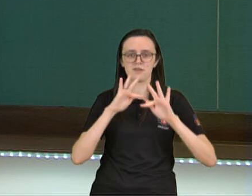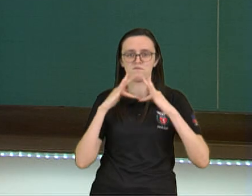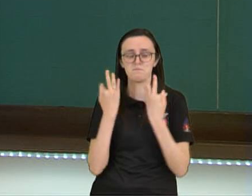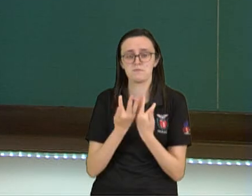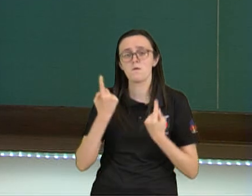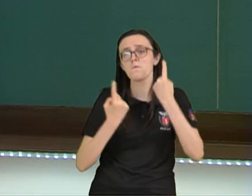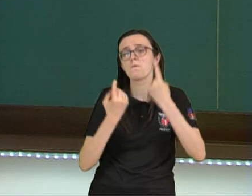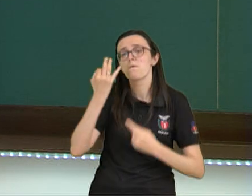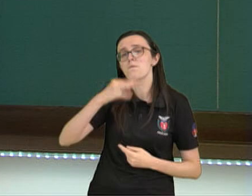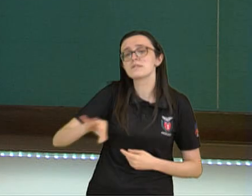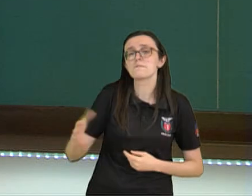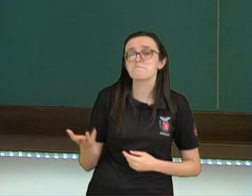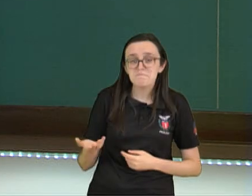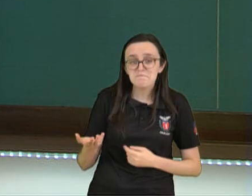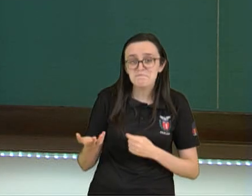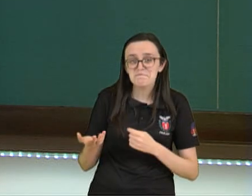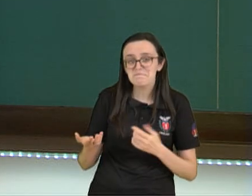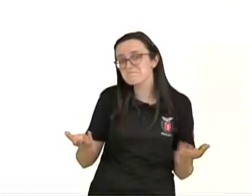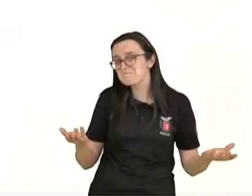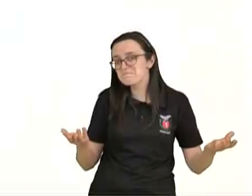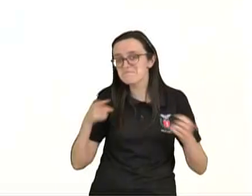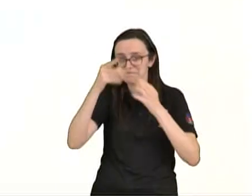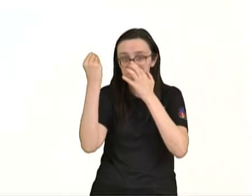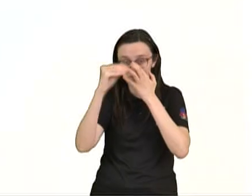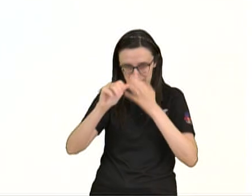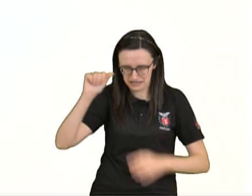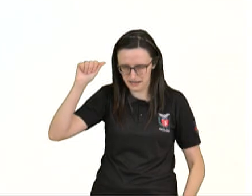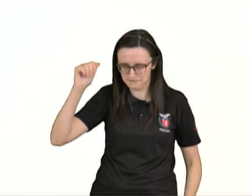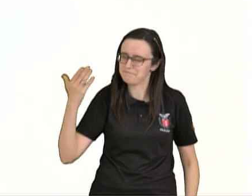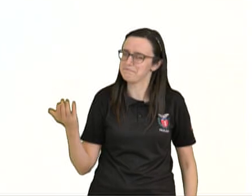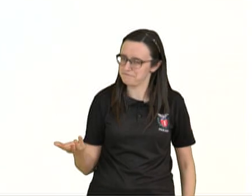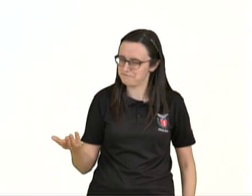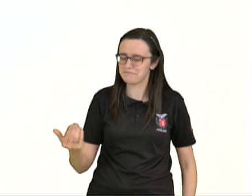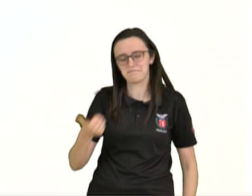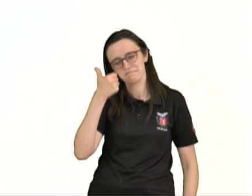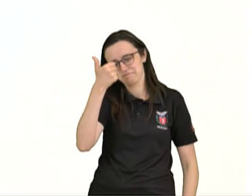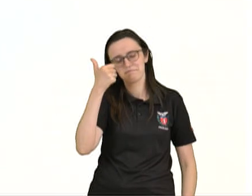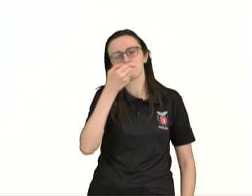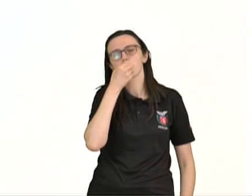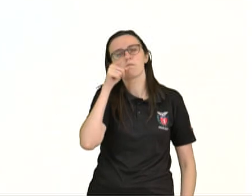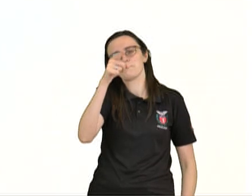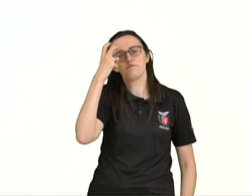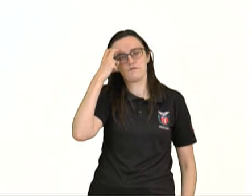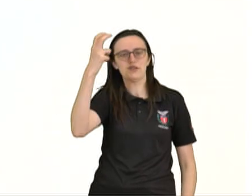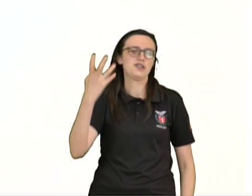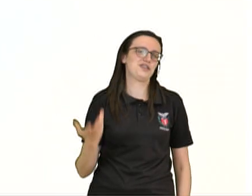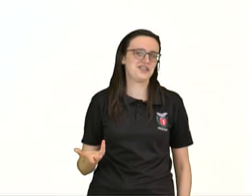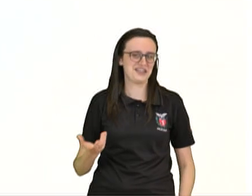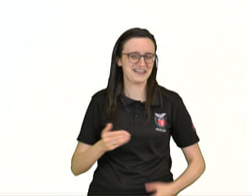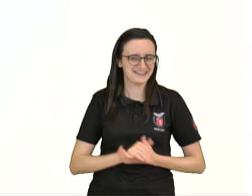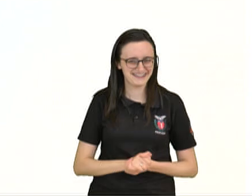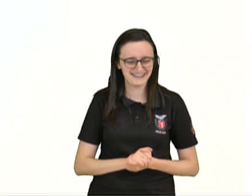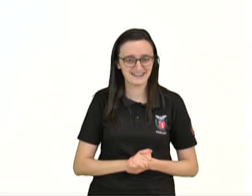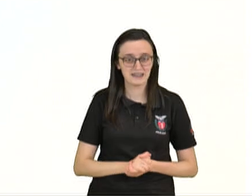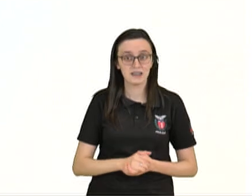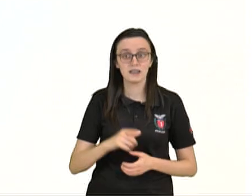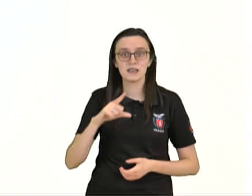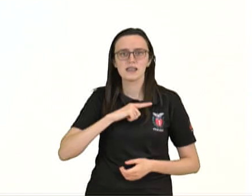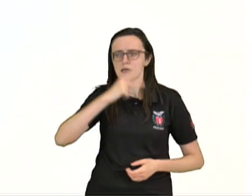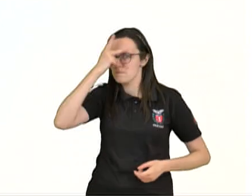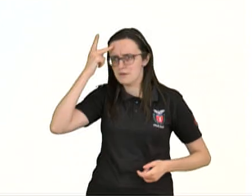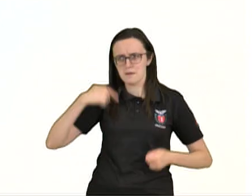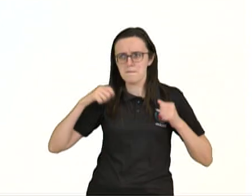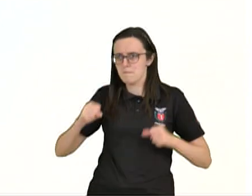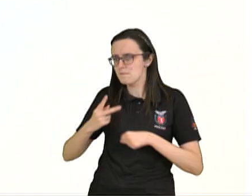familiares. Qual opção você marcou? Você marcou letra A, né? Muito bem, você é muito inteligente. Olha lá, ó. Tem pessoas que